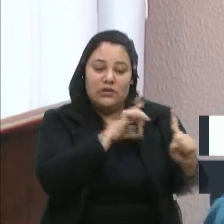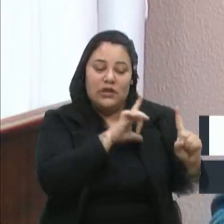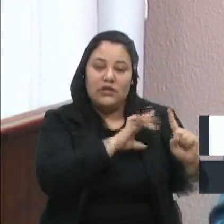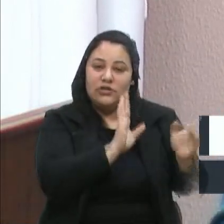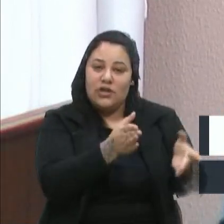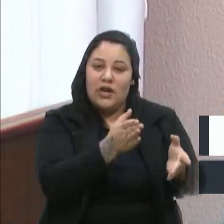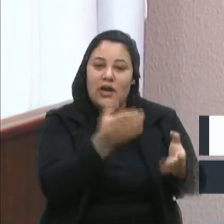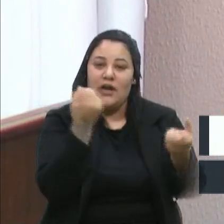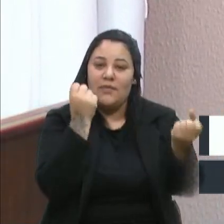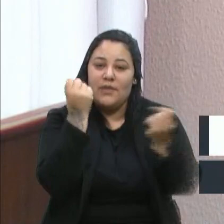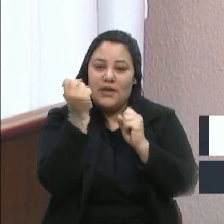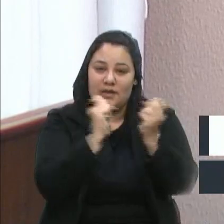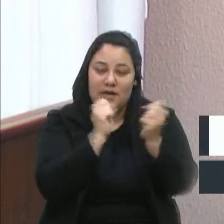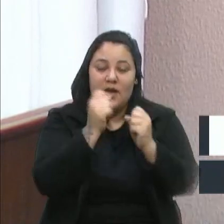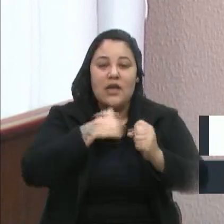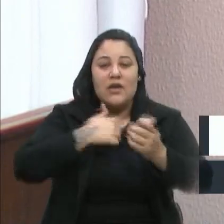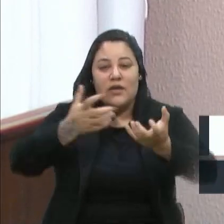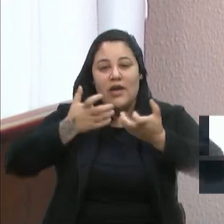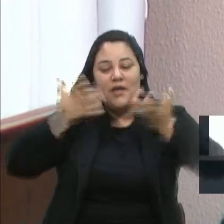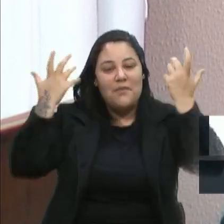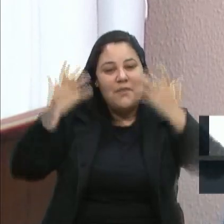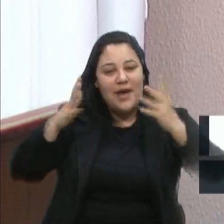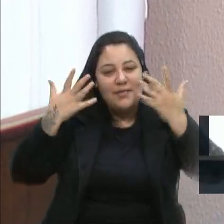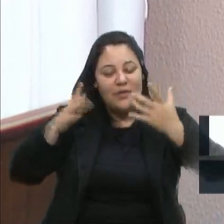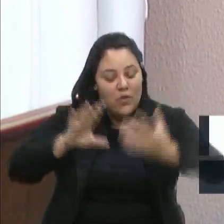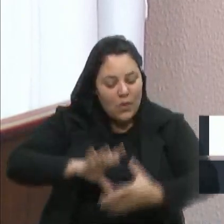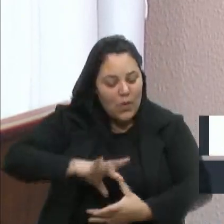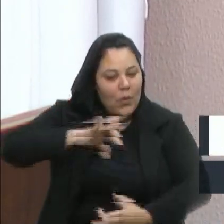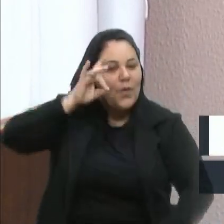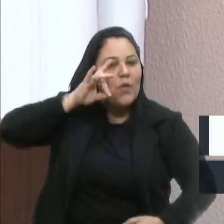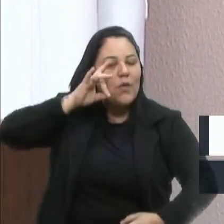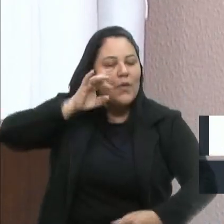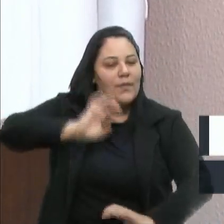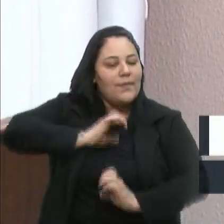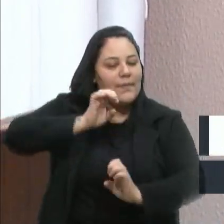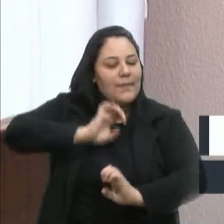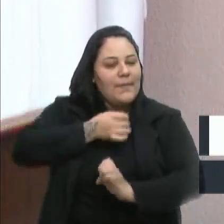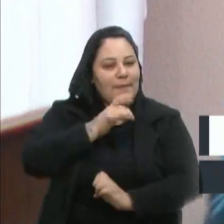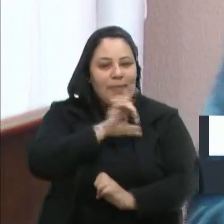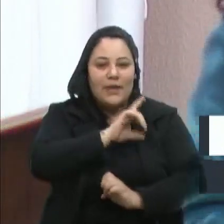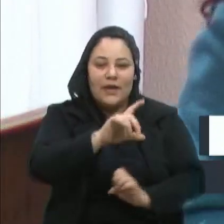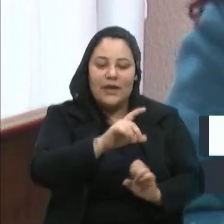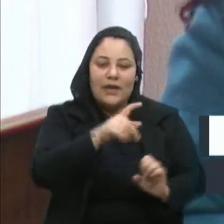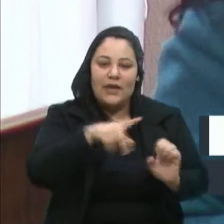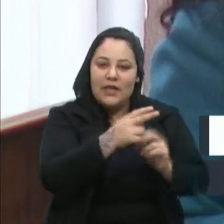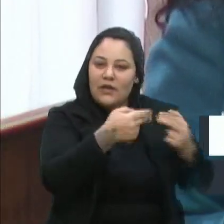aqui o espírito empreendedor dos atuais proprietários, que inauguram essa segunda loja, que